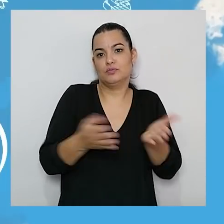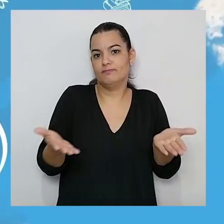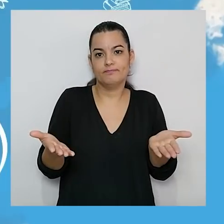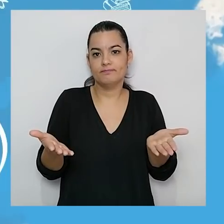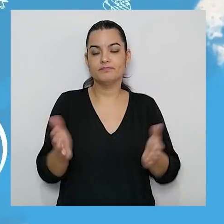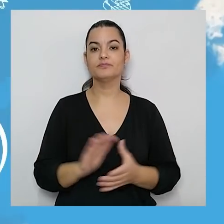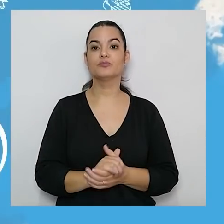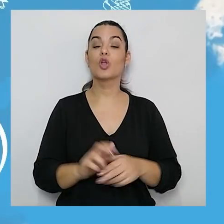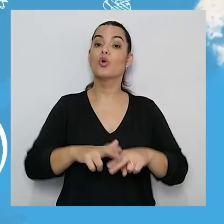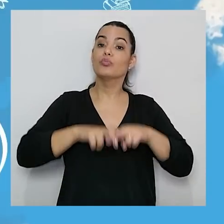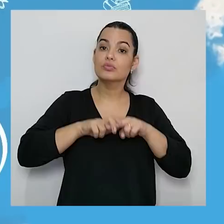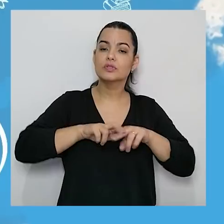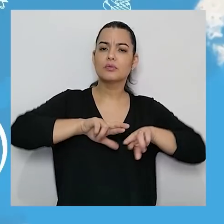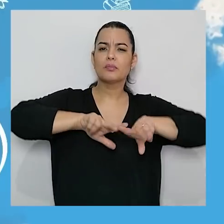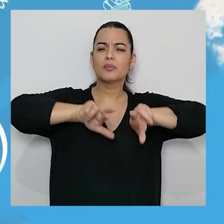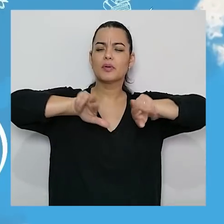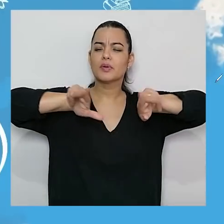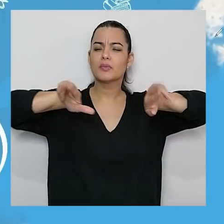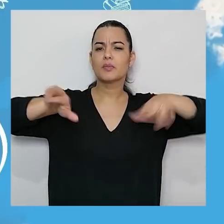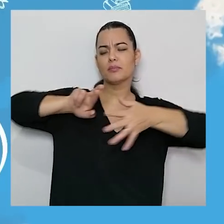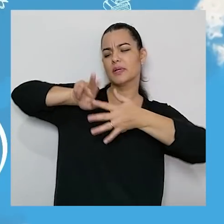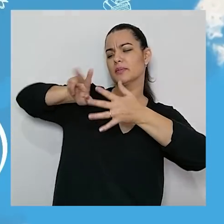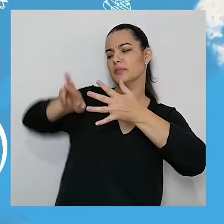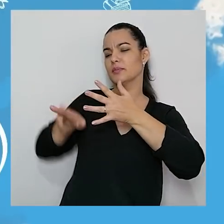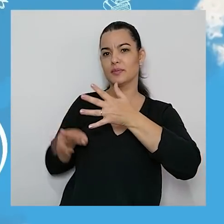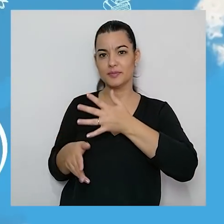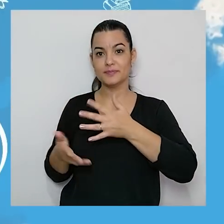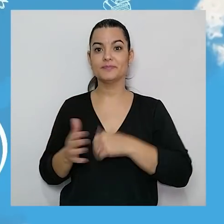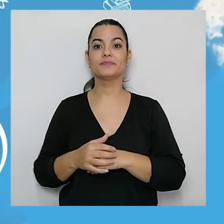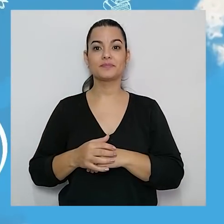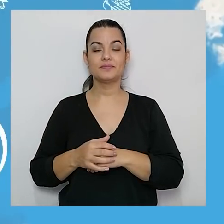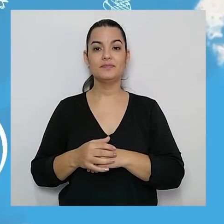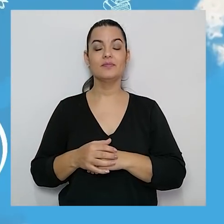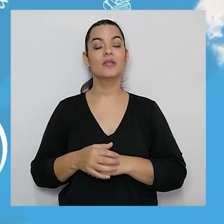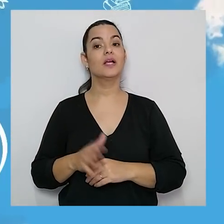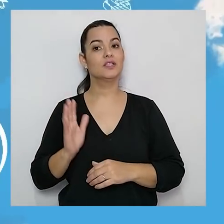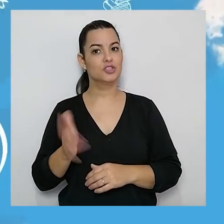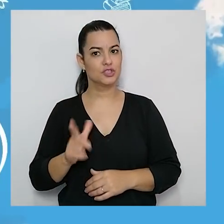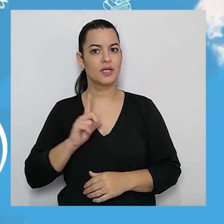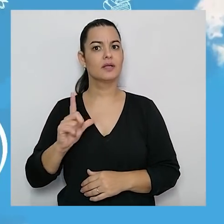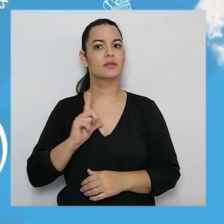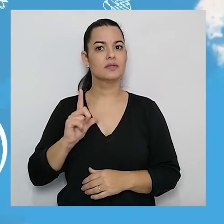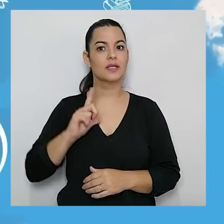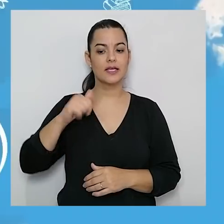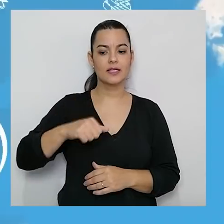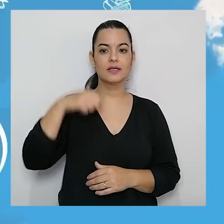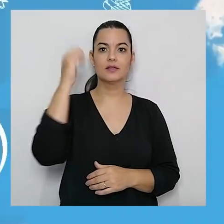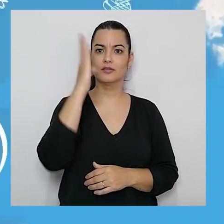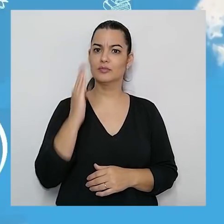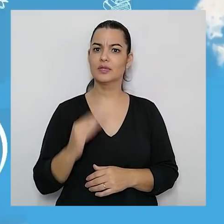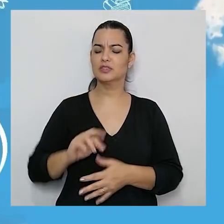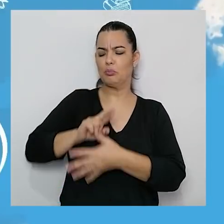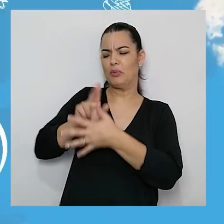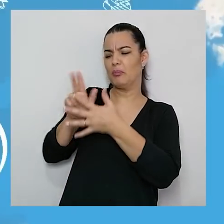chegou. Então, por isso essa diversidade, tá? Já é grande essa diversidade se nós pensarmos só no nosso